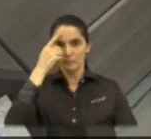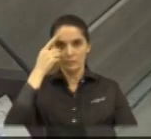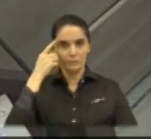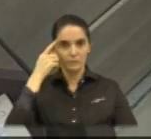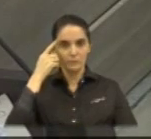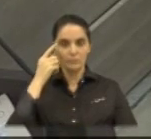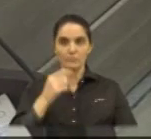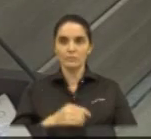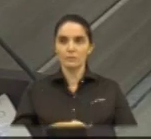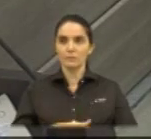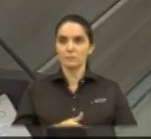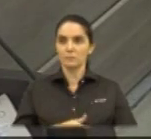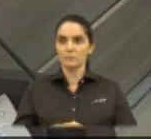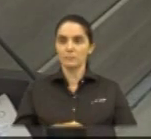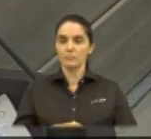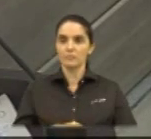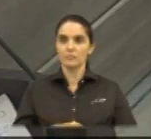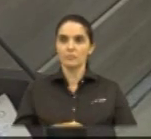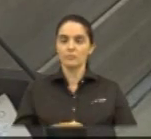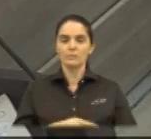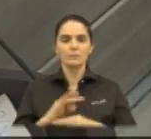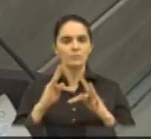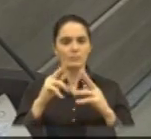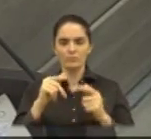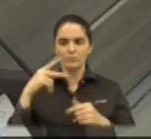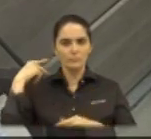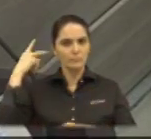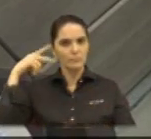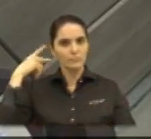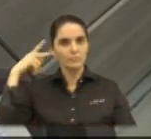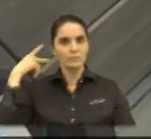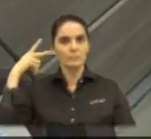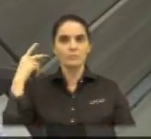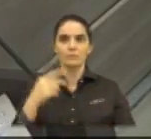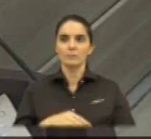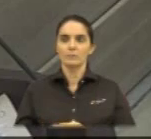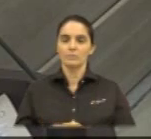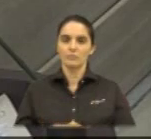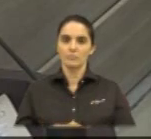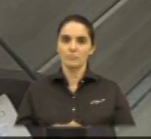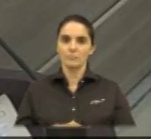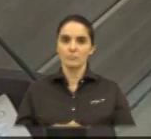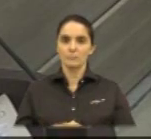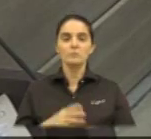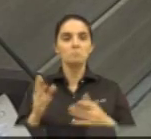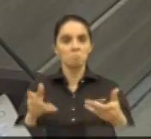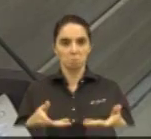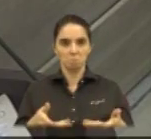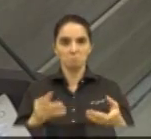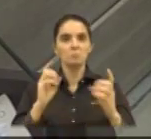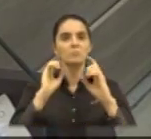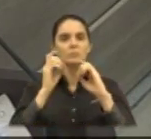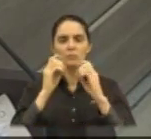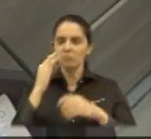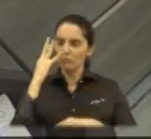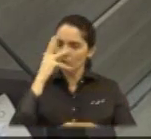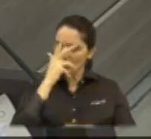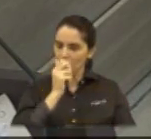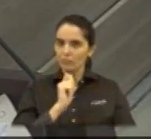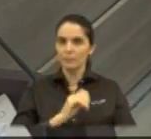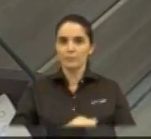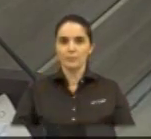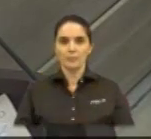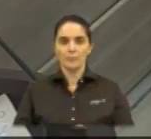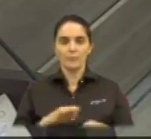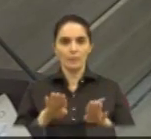da casa, pela brilhante conduta dessa sessão hoje, que está muito bonita. Também